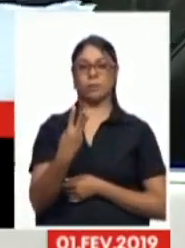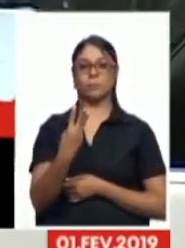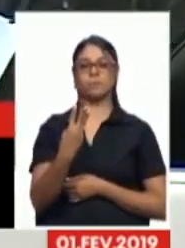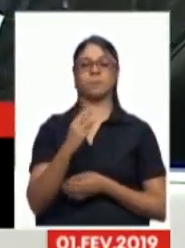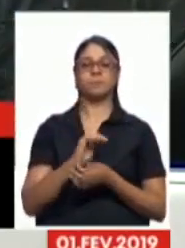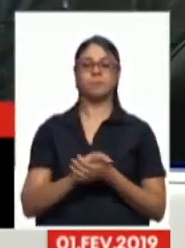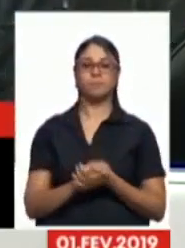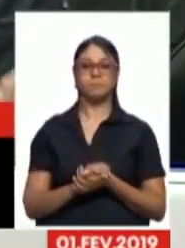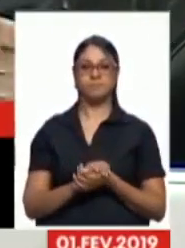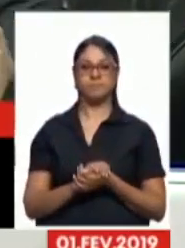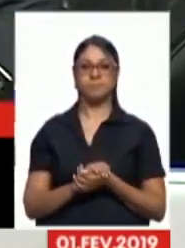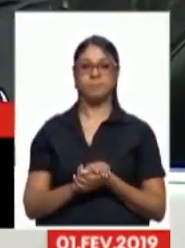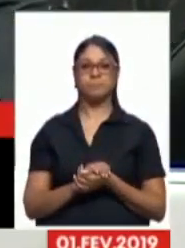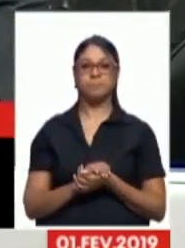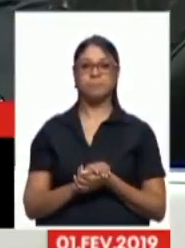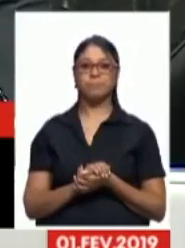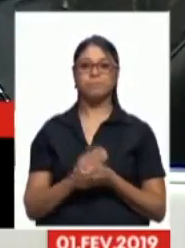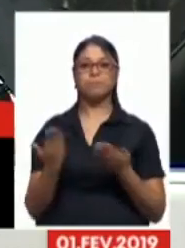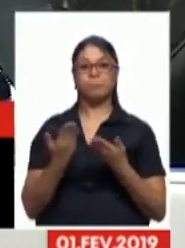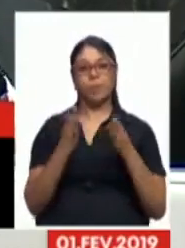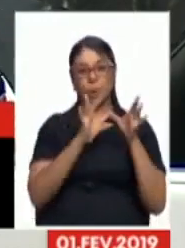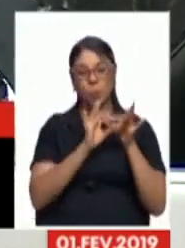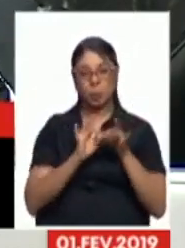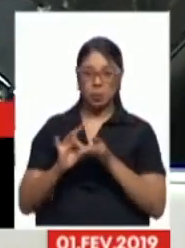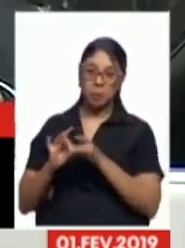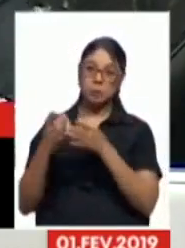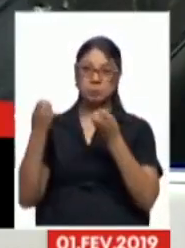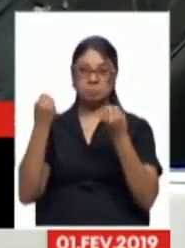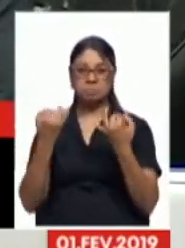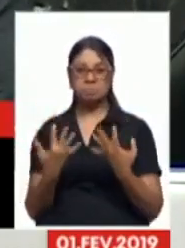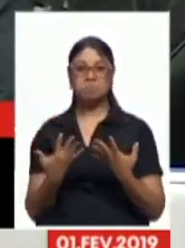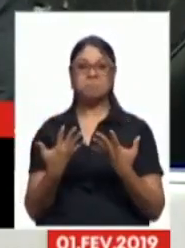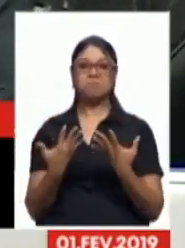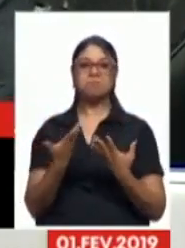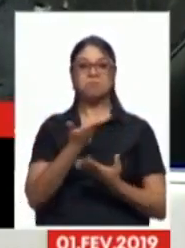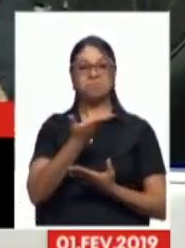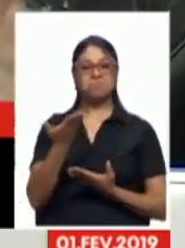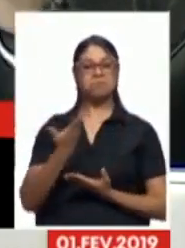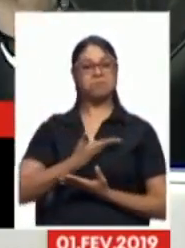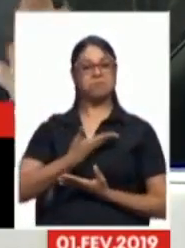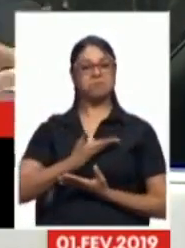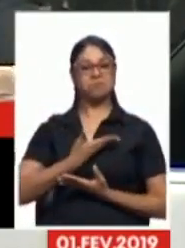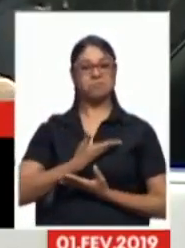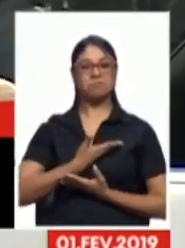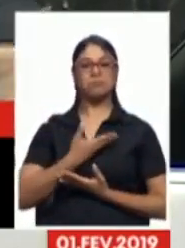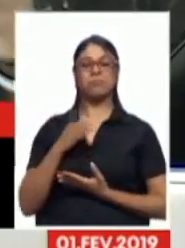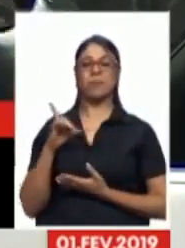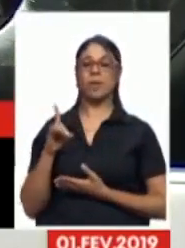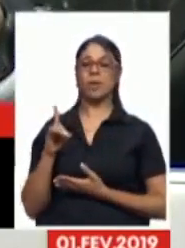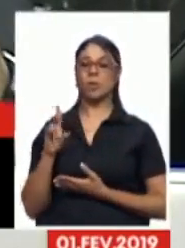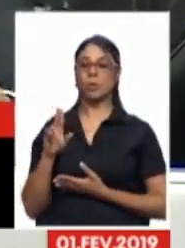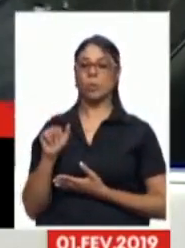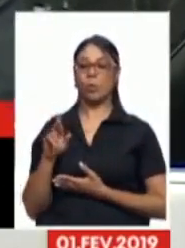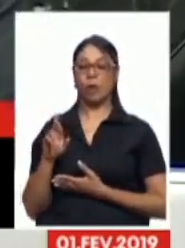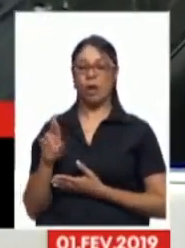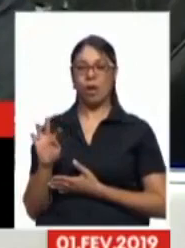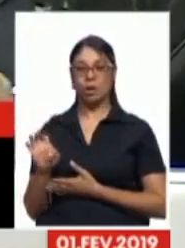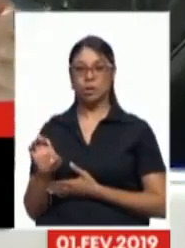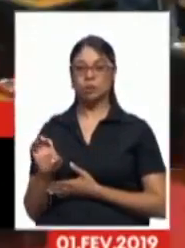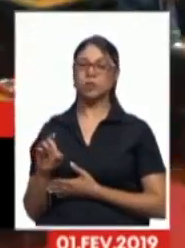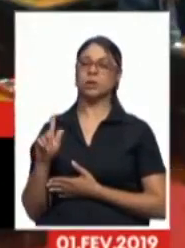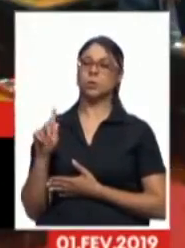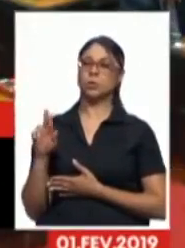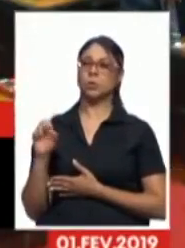carta. Neste contexto, caríssimos colegas, Duarte Bechir, Gustavo